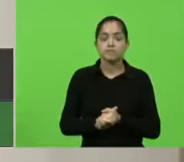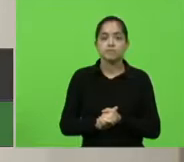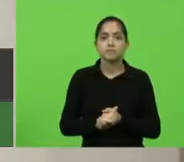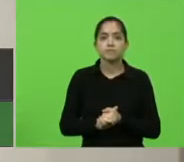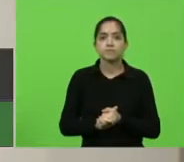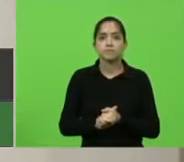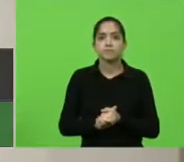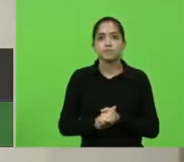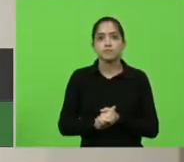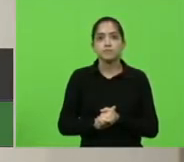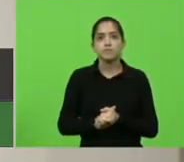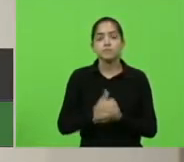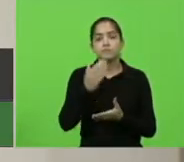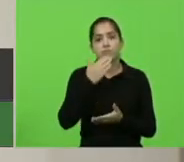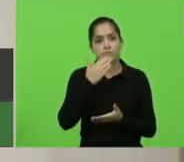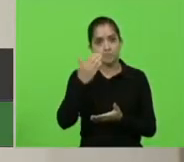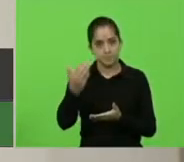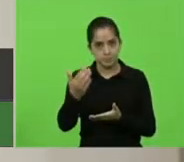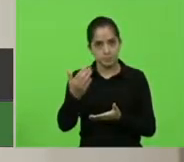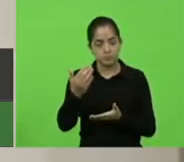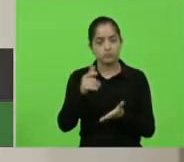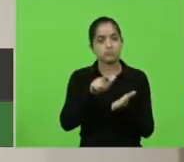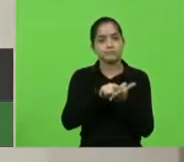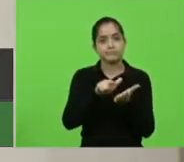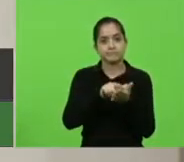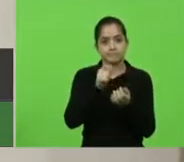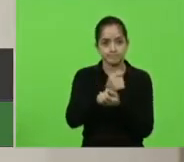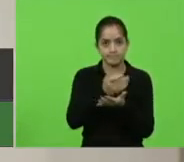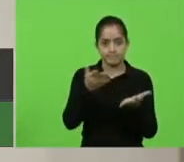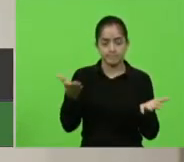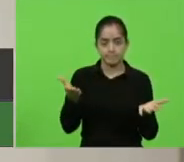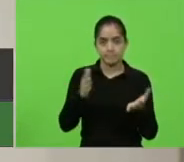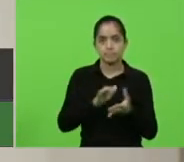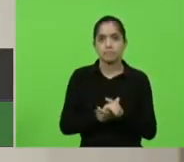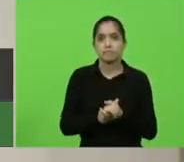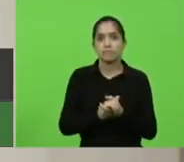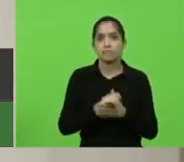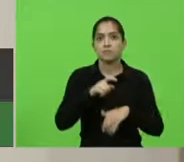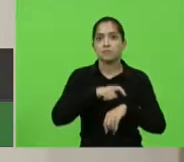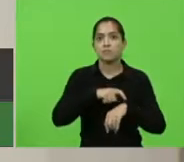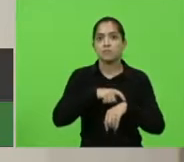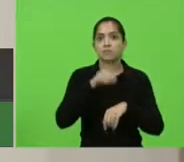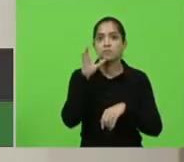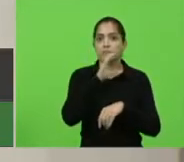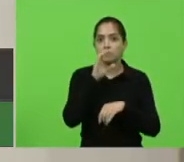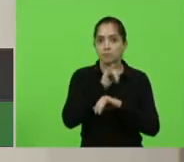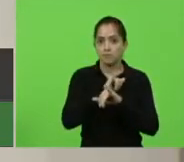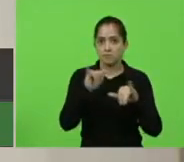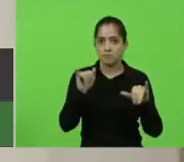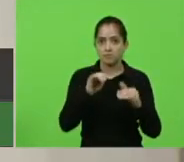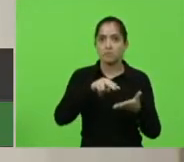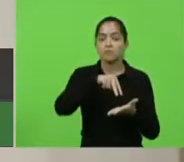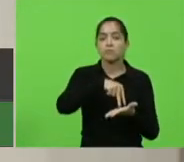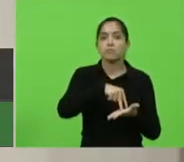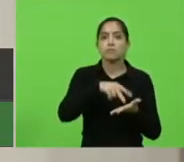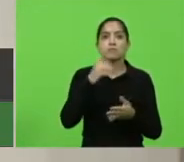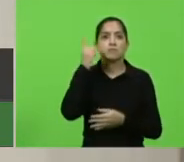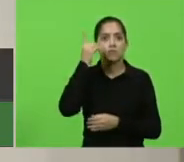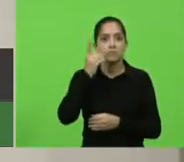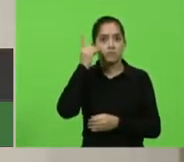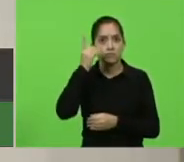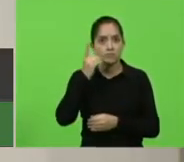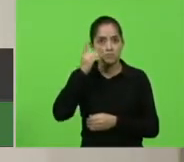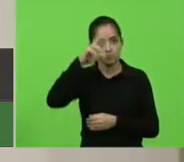Expediente. O senhor presidente solicitou que se procedesse à distribuição. Breves comunicações. Fez uso da palavra o senhor deputado,